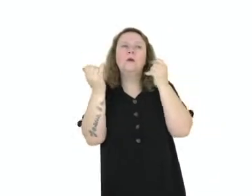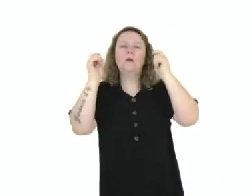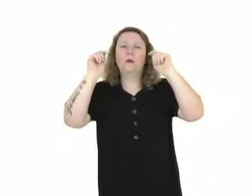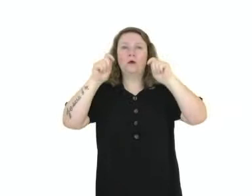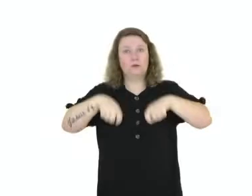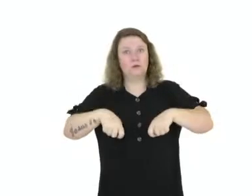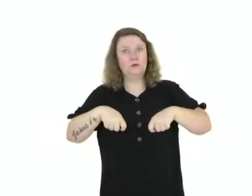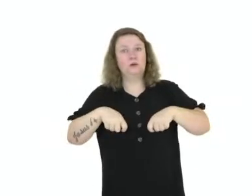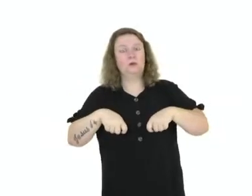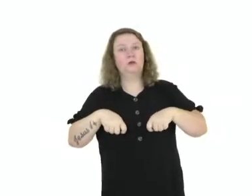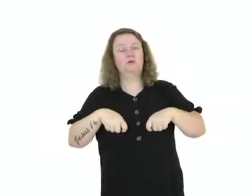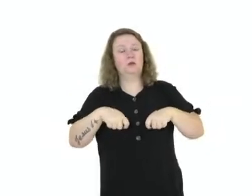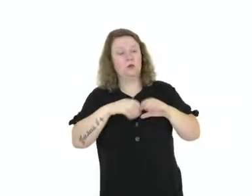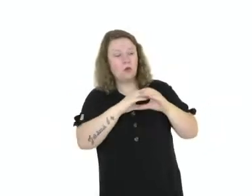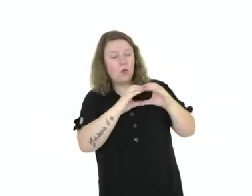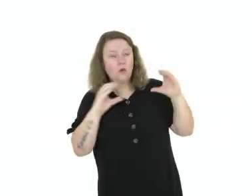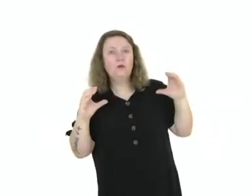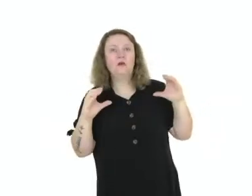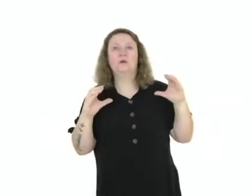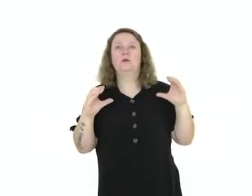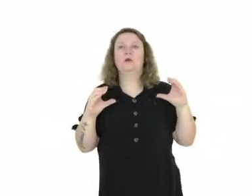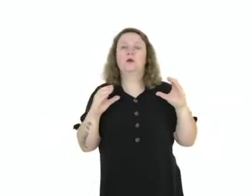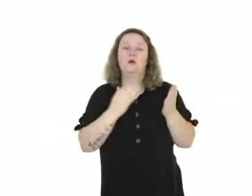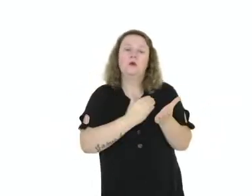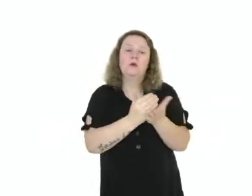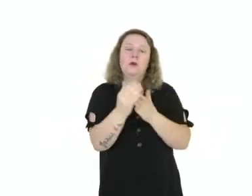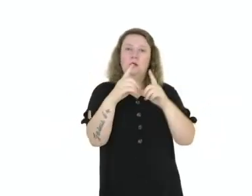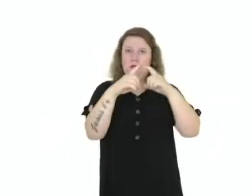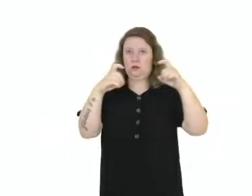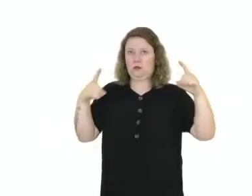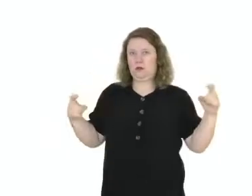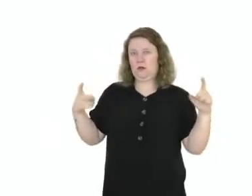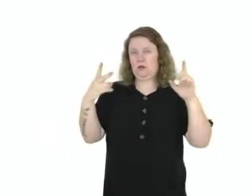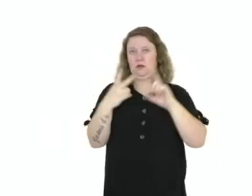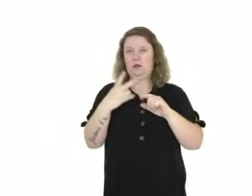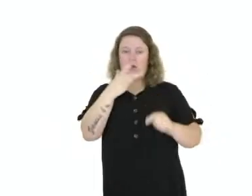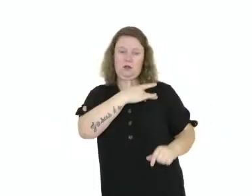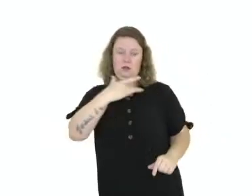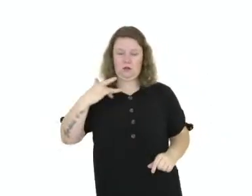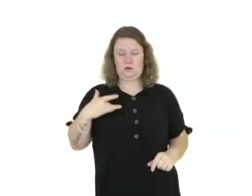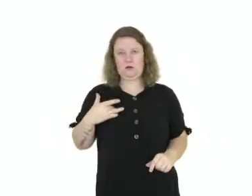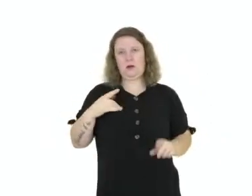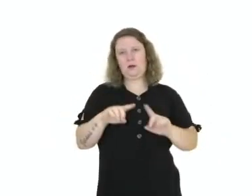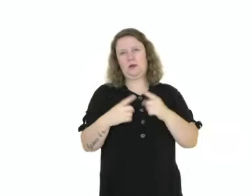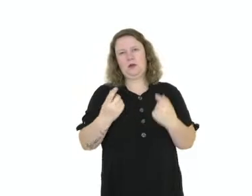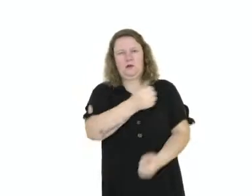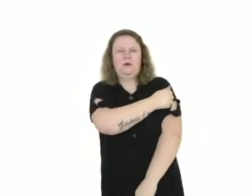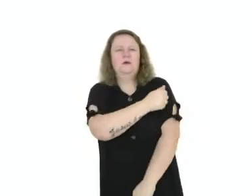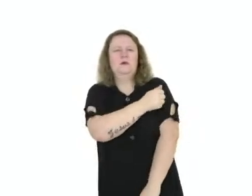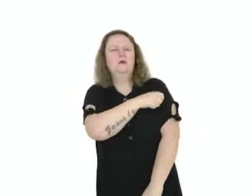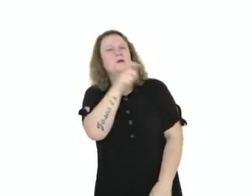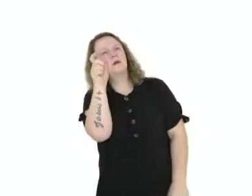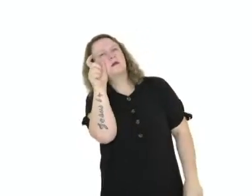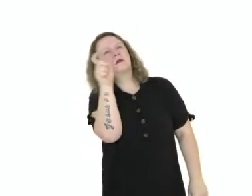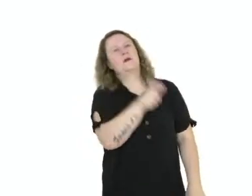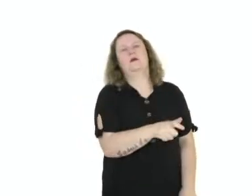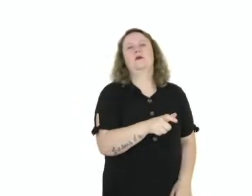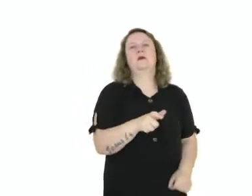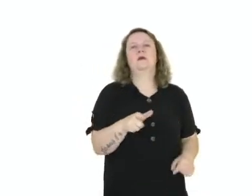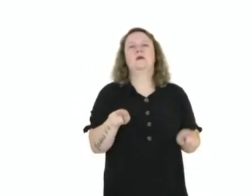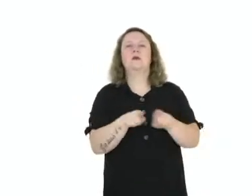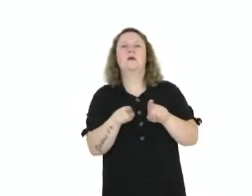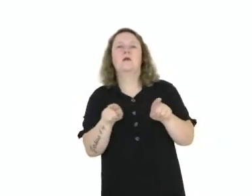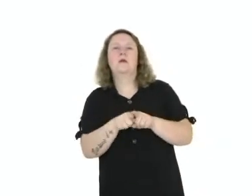desconfiados. Começamos com notícias de ciências e saúde, mas os alunos se interessam também por notícias de